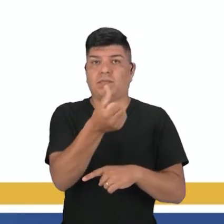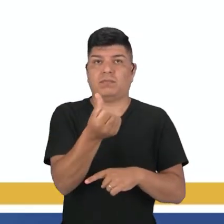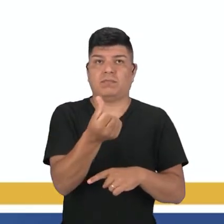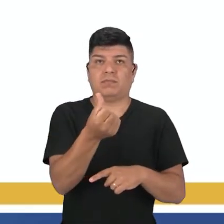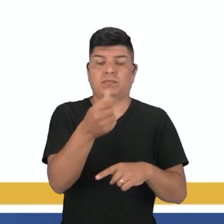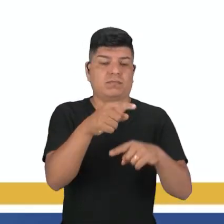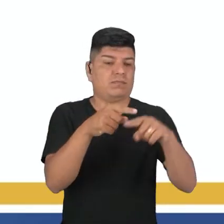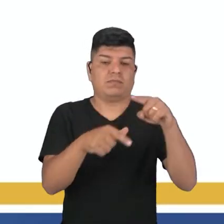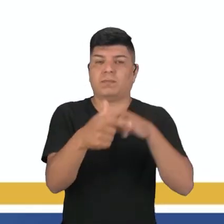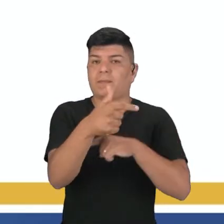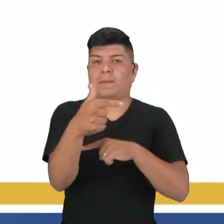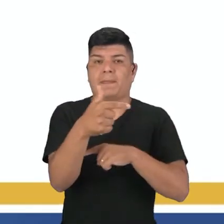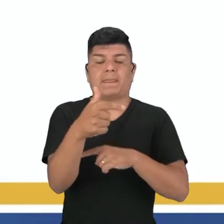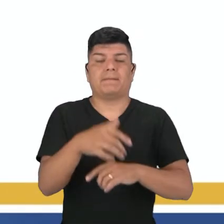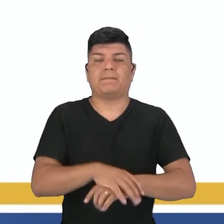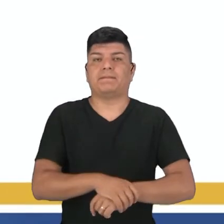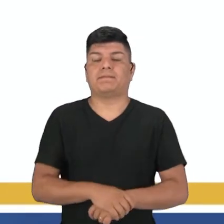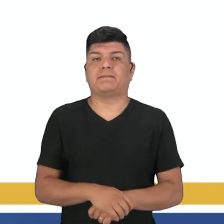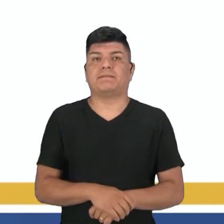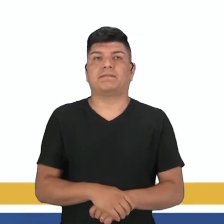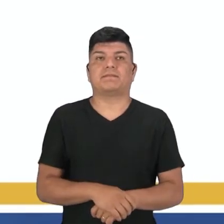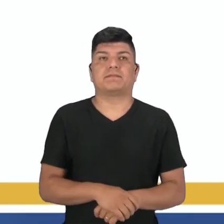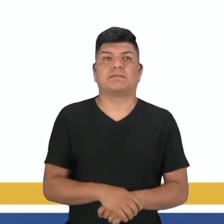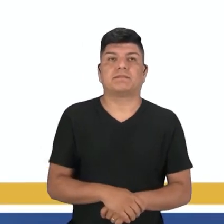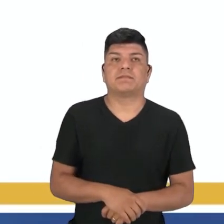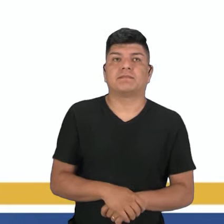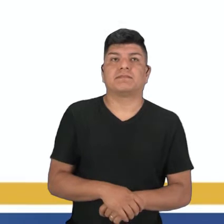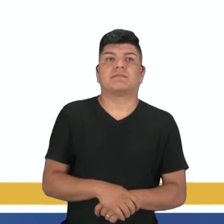divisor de 22.